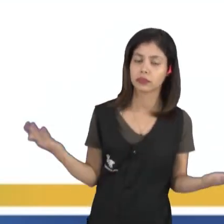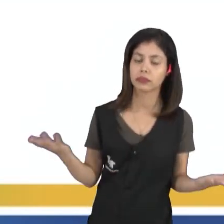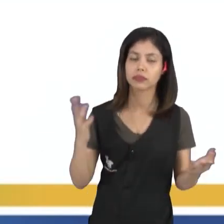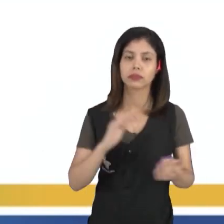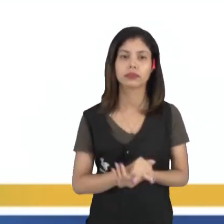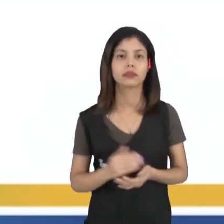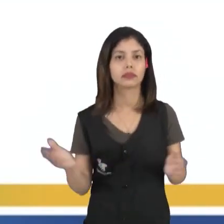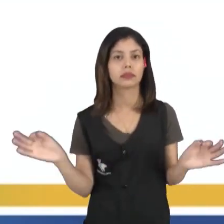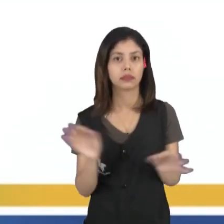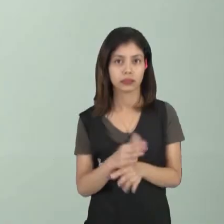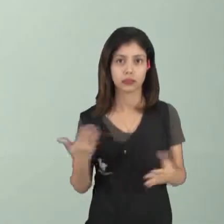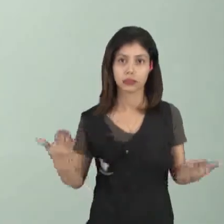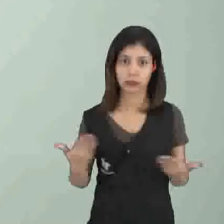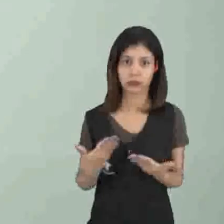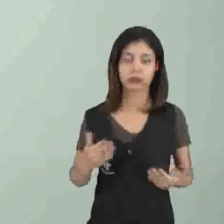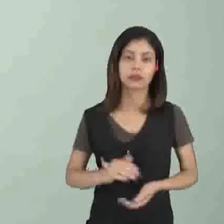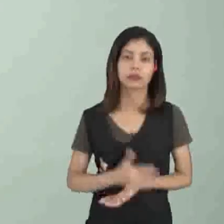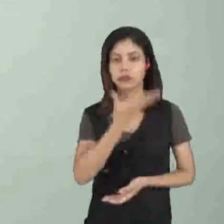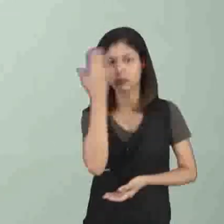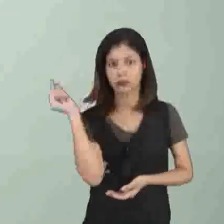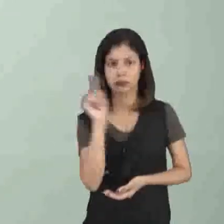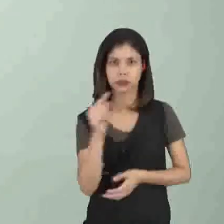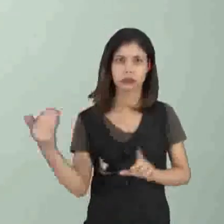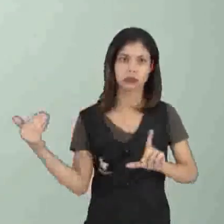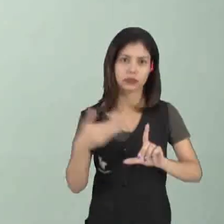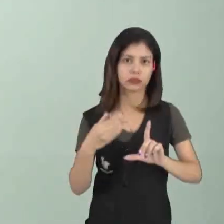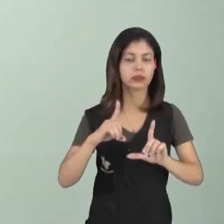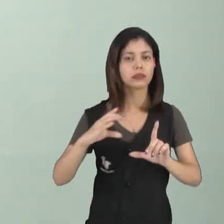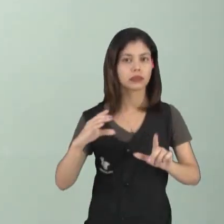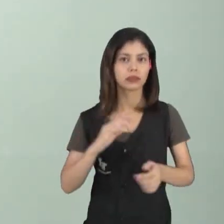gente, por hoje é só. Não esqueçam de acessar